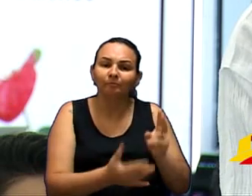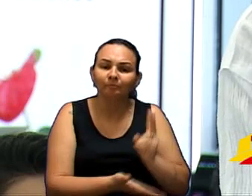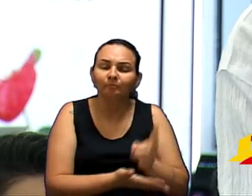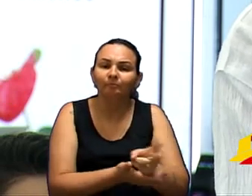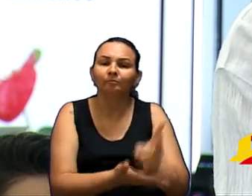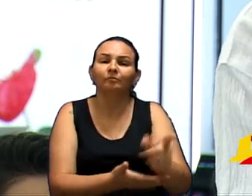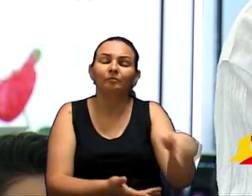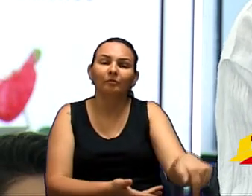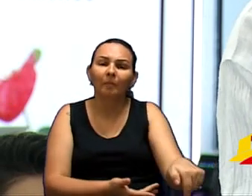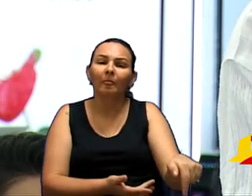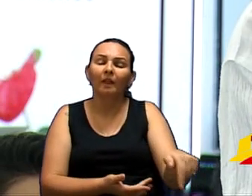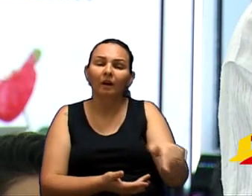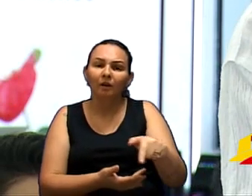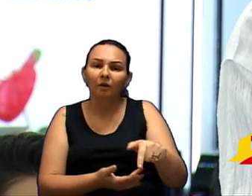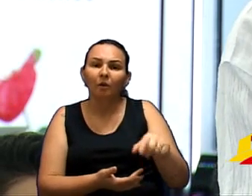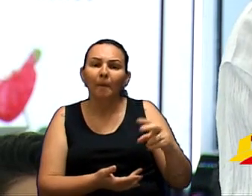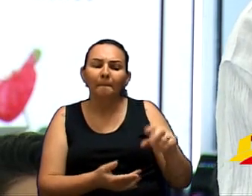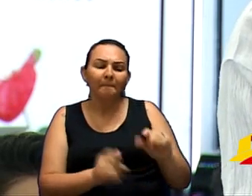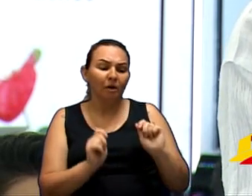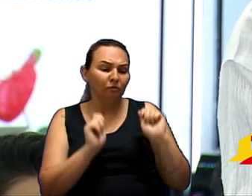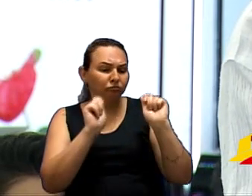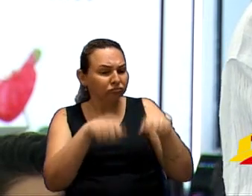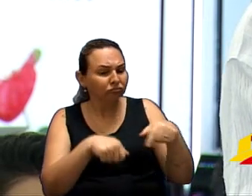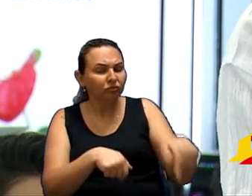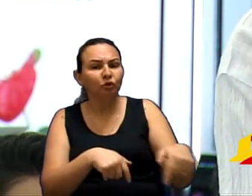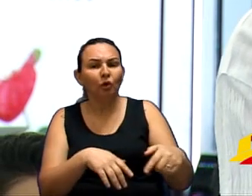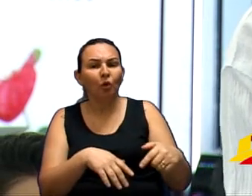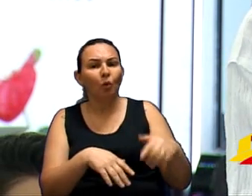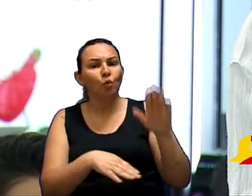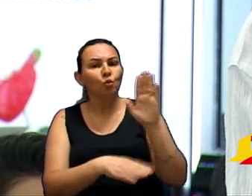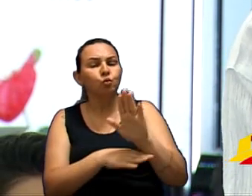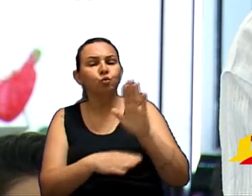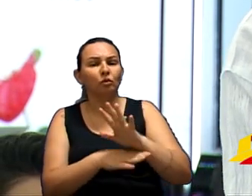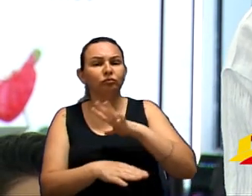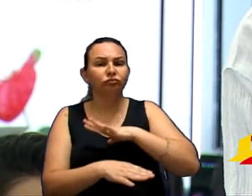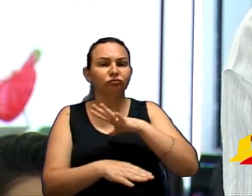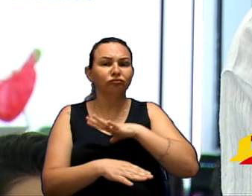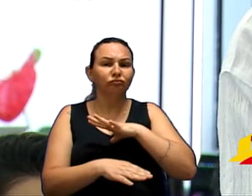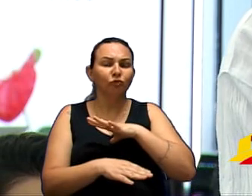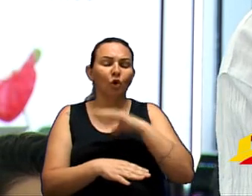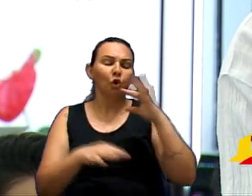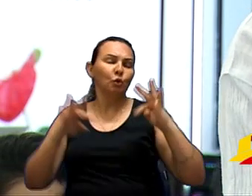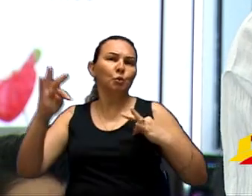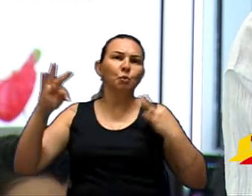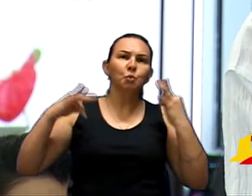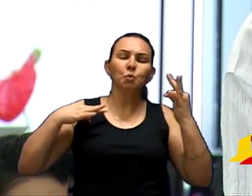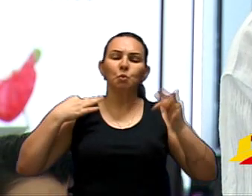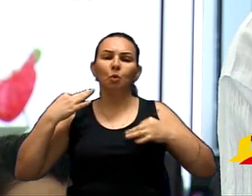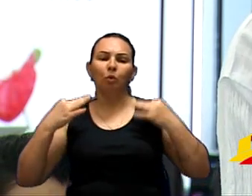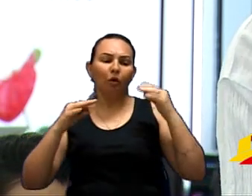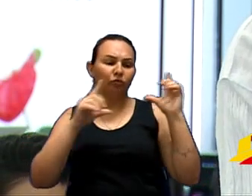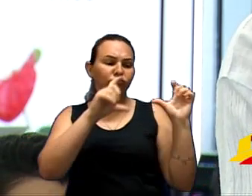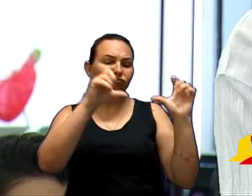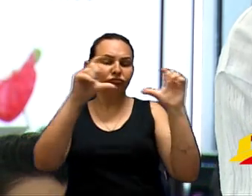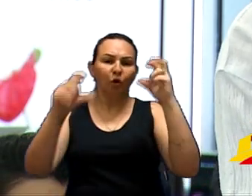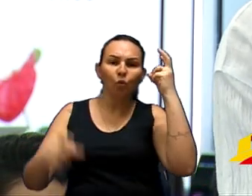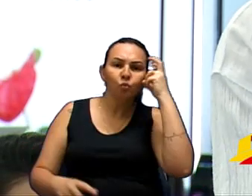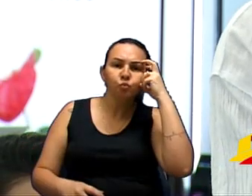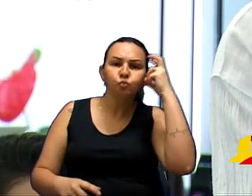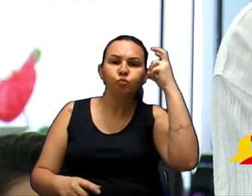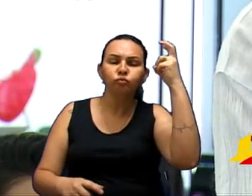tem para a sociedade o potencial que elas têm capacidade potencial turístico potencial paisagístico potencial cultural